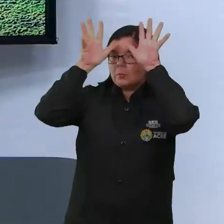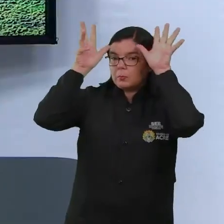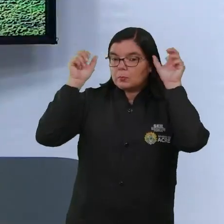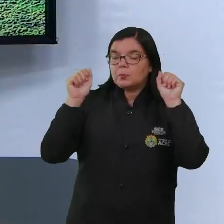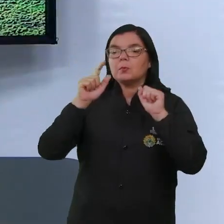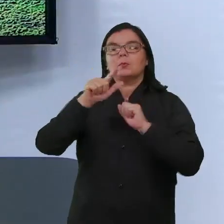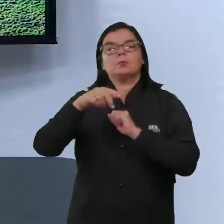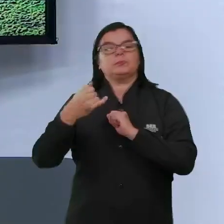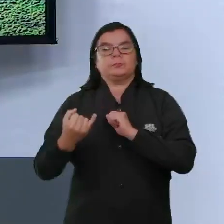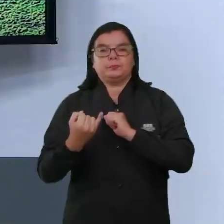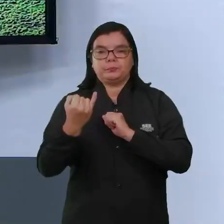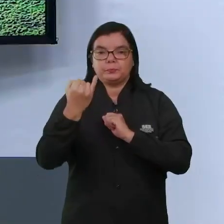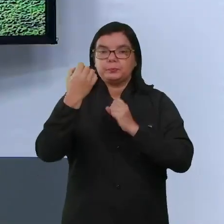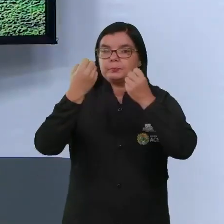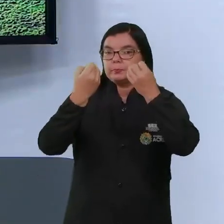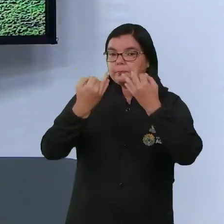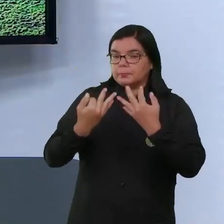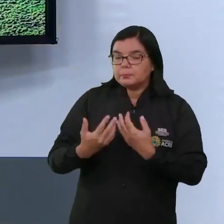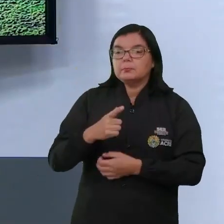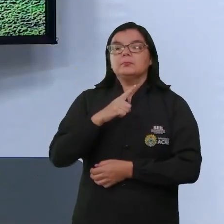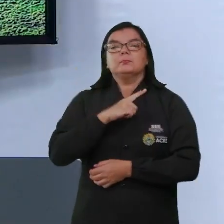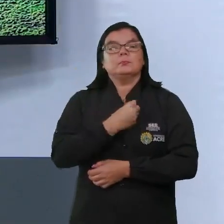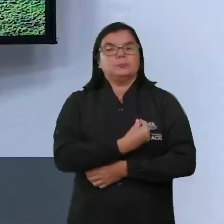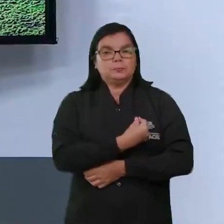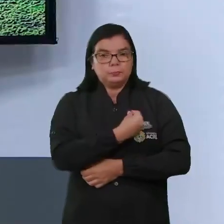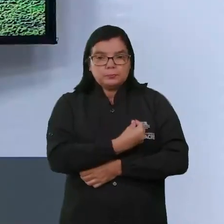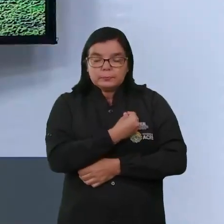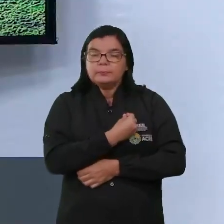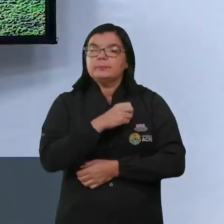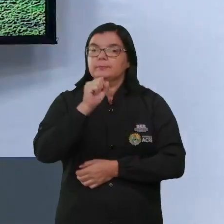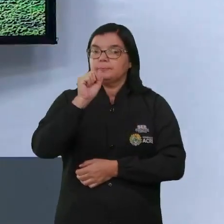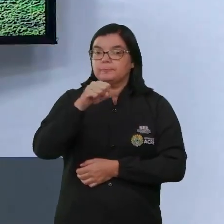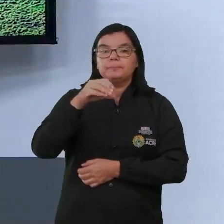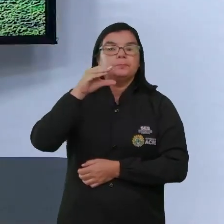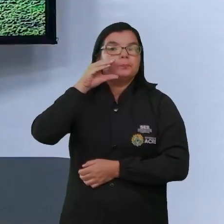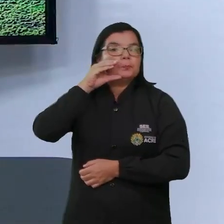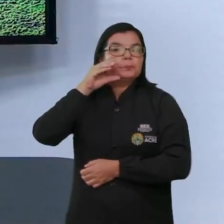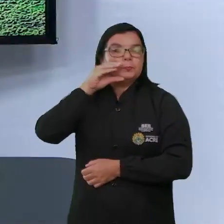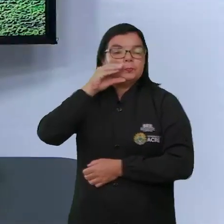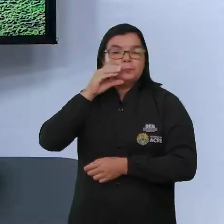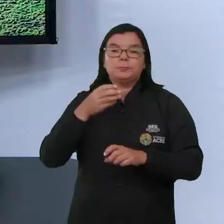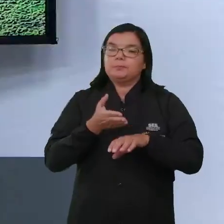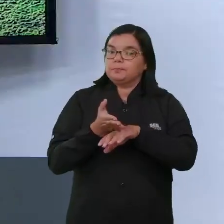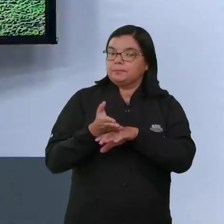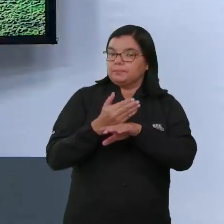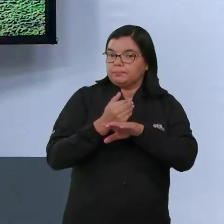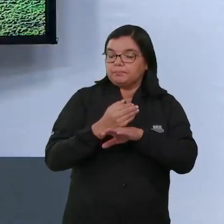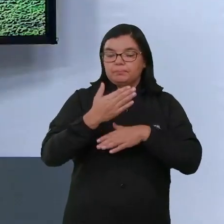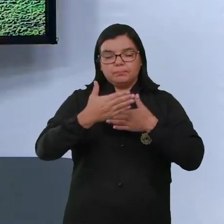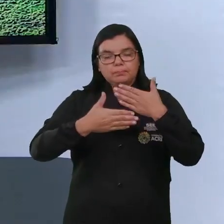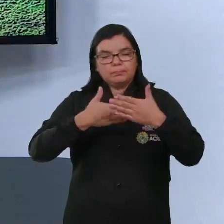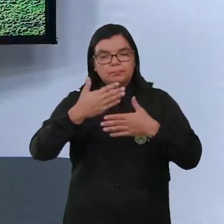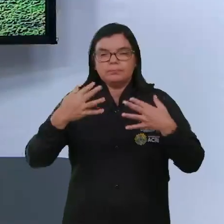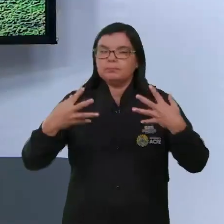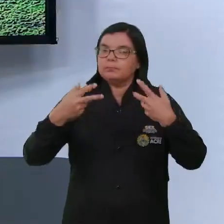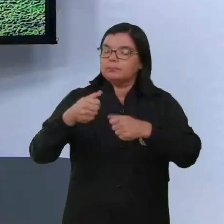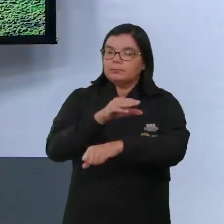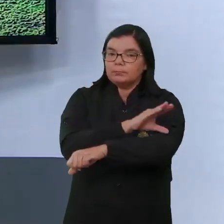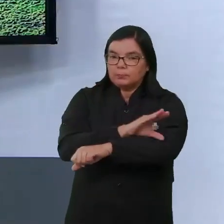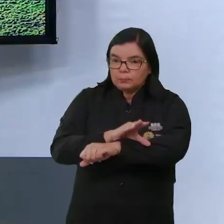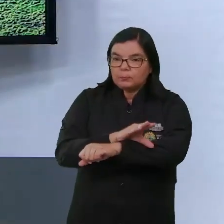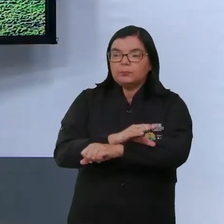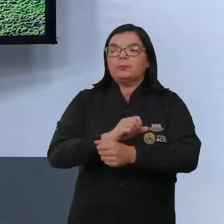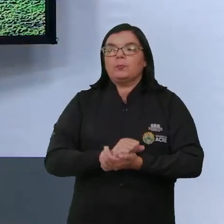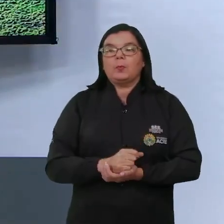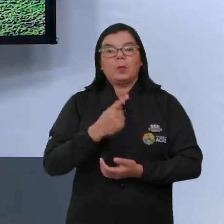é importante frisar que houve a presença desses povos. Esses povos desenvolveram aqui toda uma cultura e até